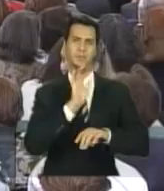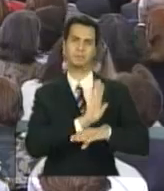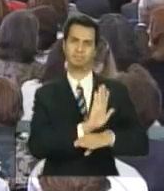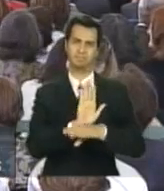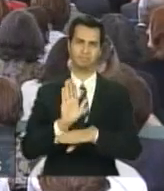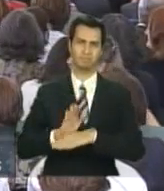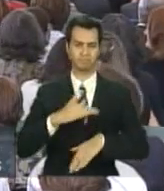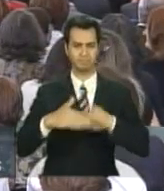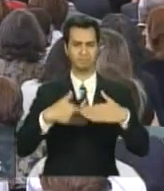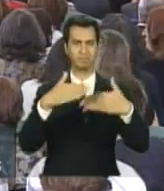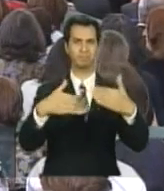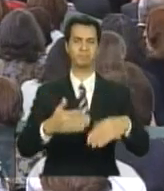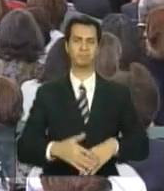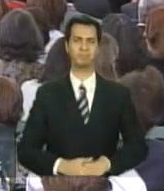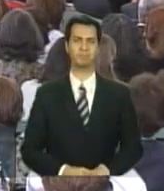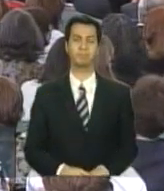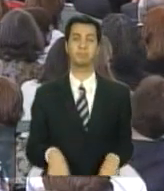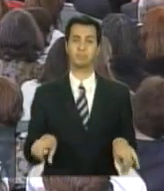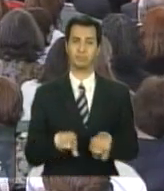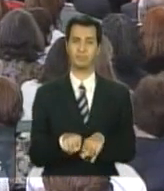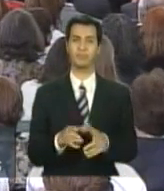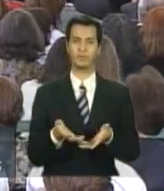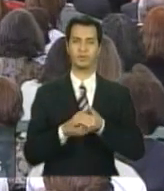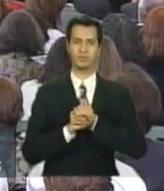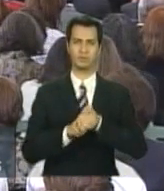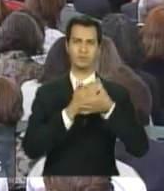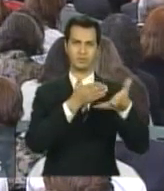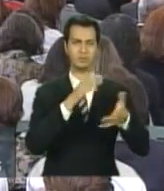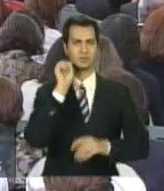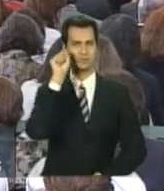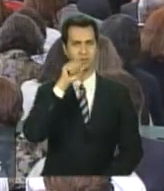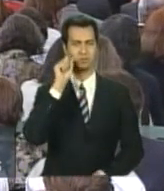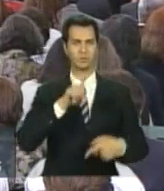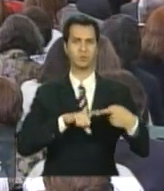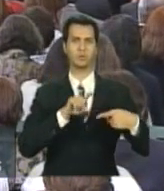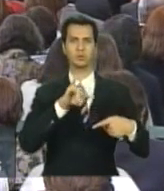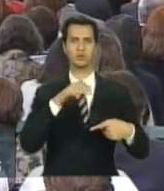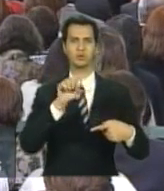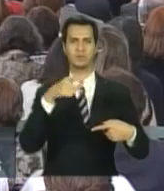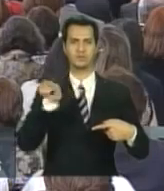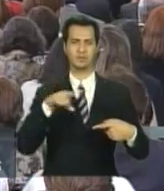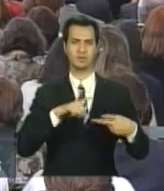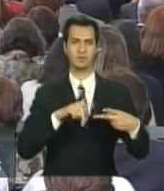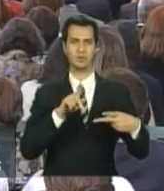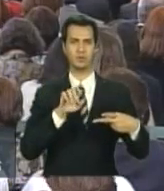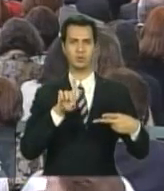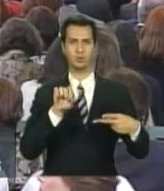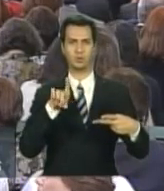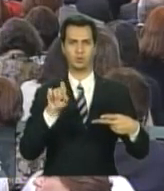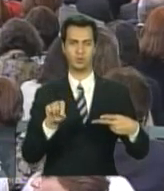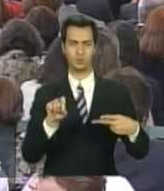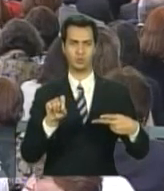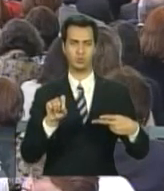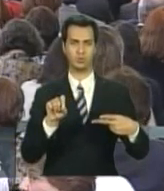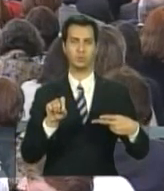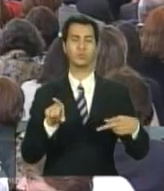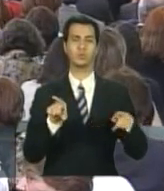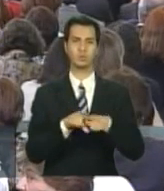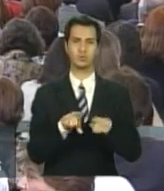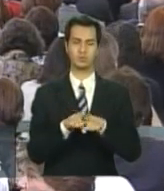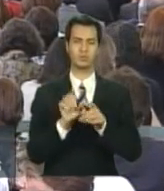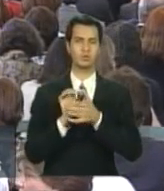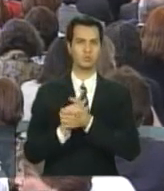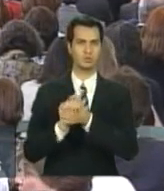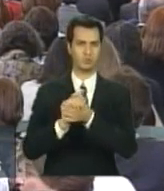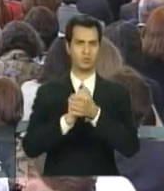mulheres. Queria saudar os senadores José Pimentel, Eduardo Suplicy, e dirigir